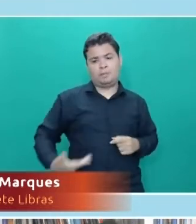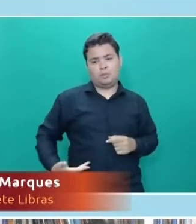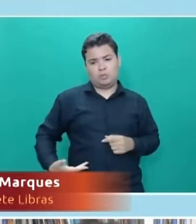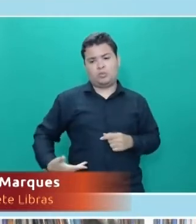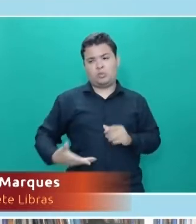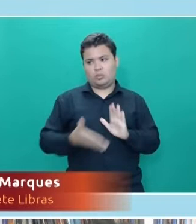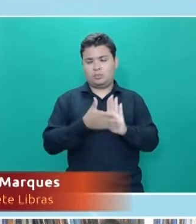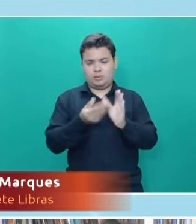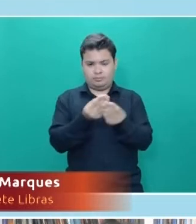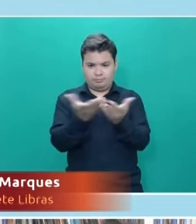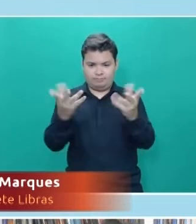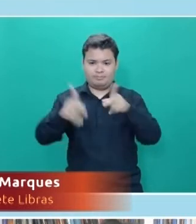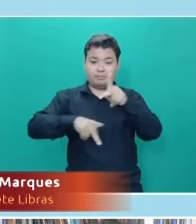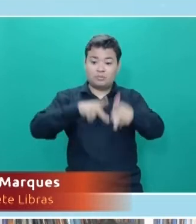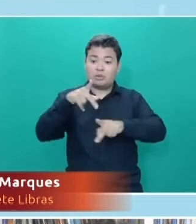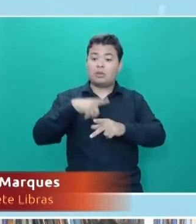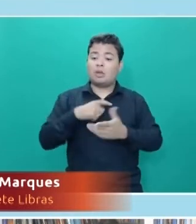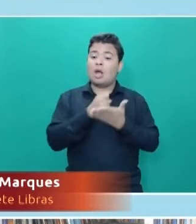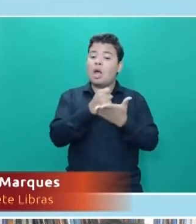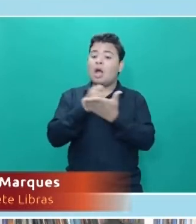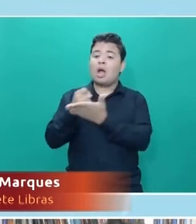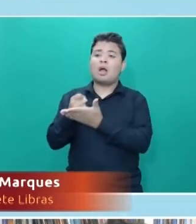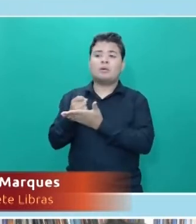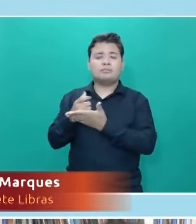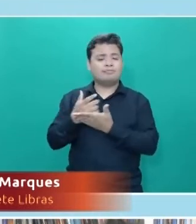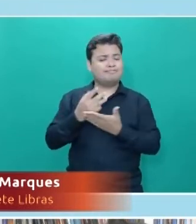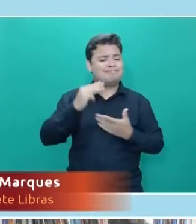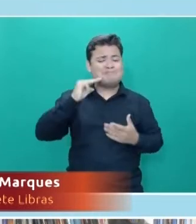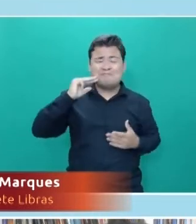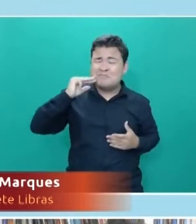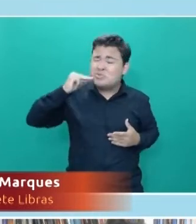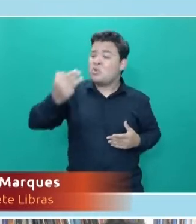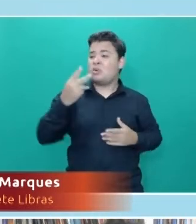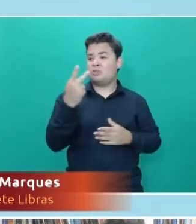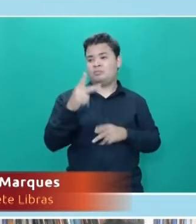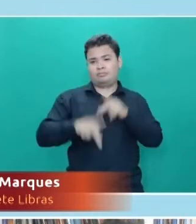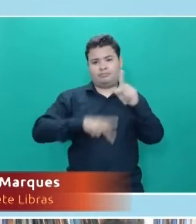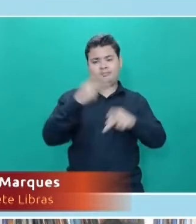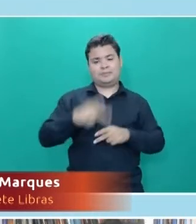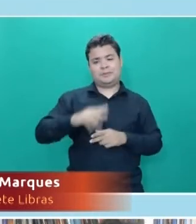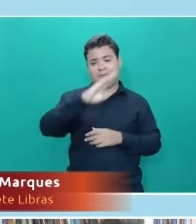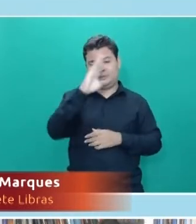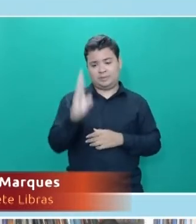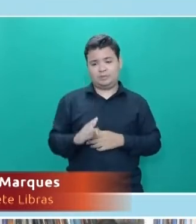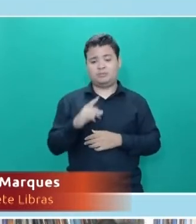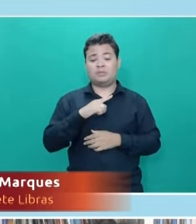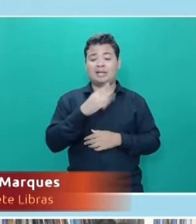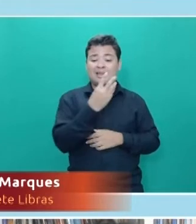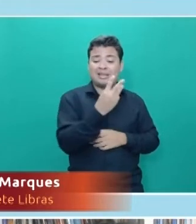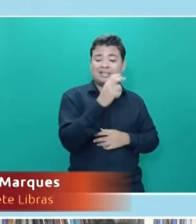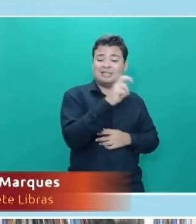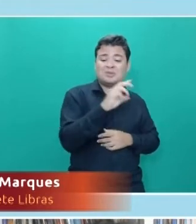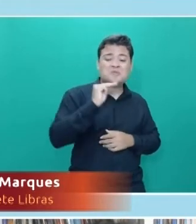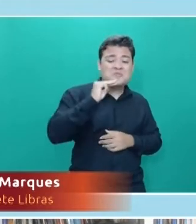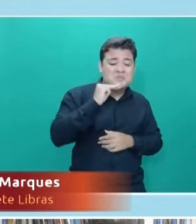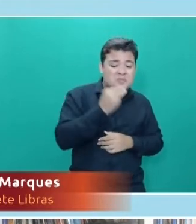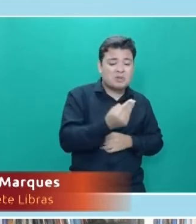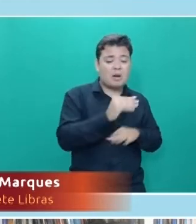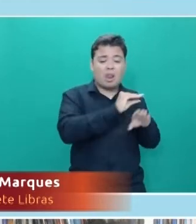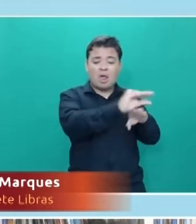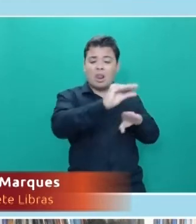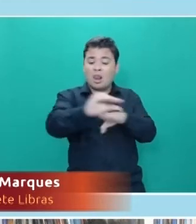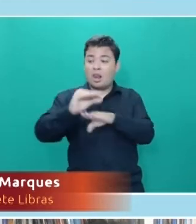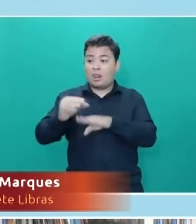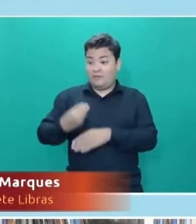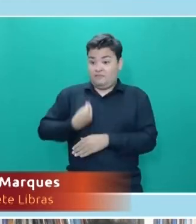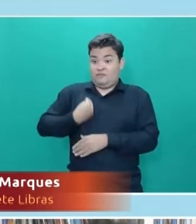acesso e dignidade para milhões e milhões de brasileiros. São 35 milhões de benefícios, 36 milhões de benefícios